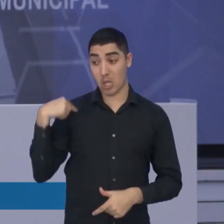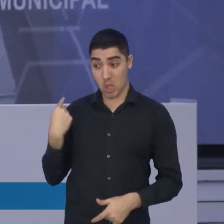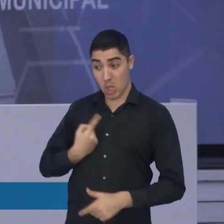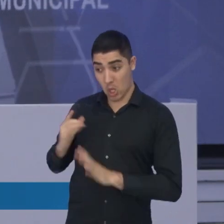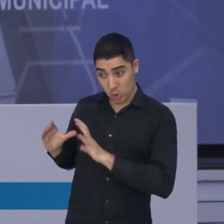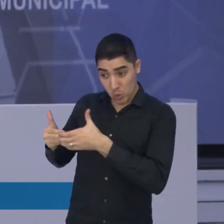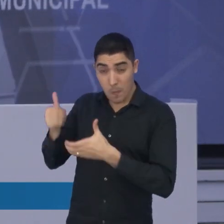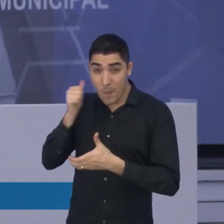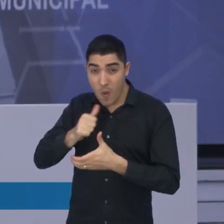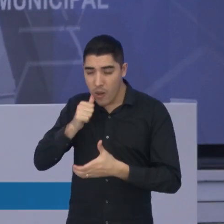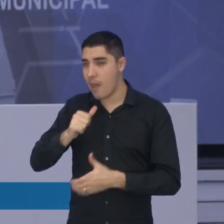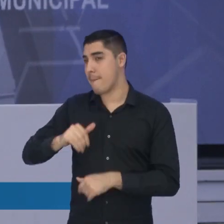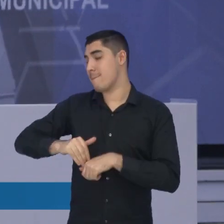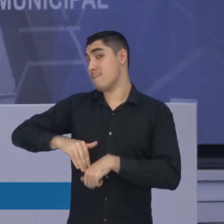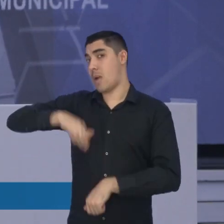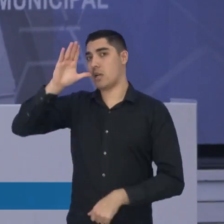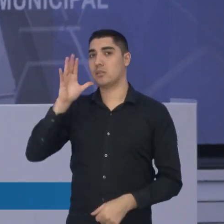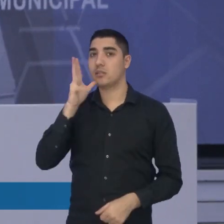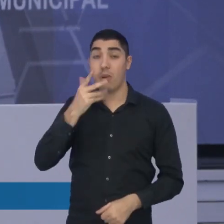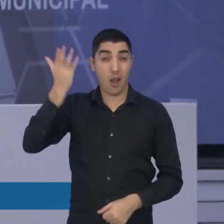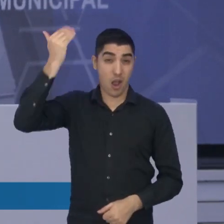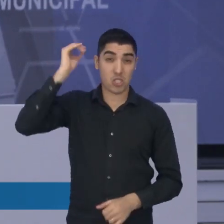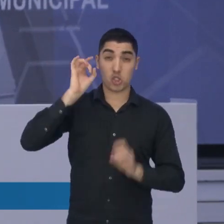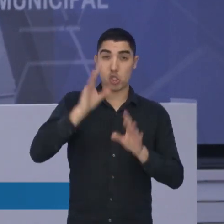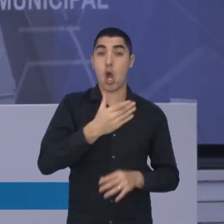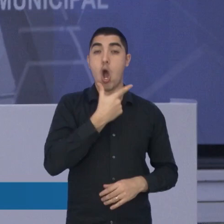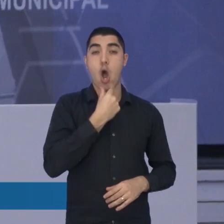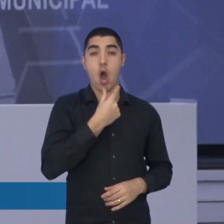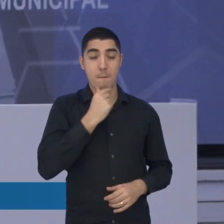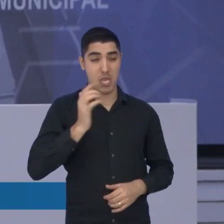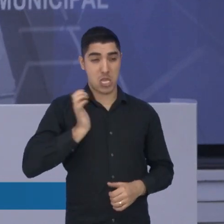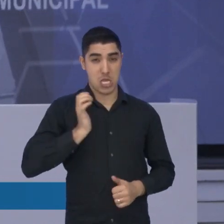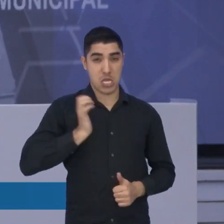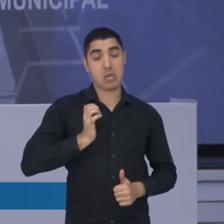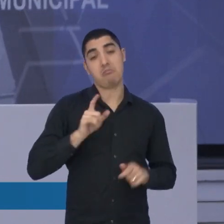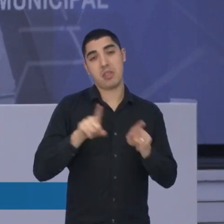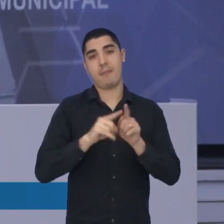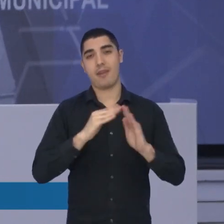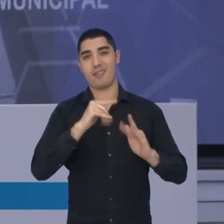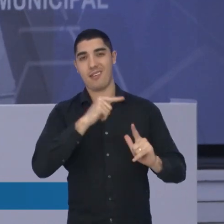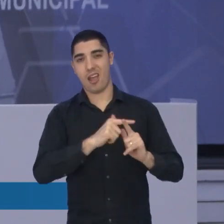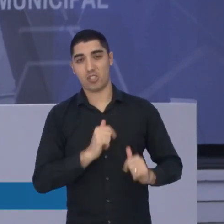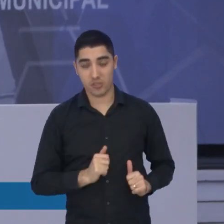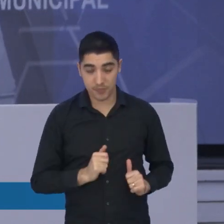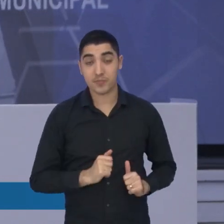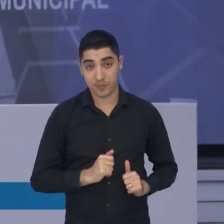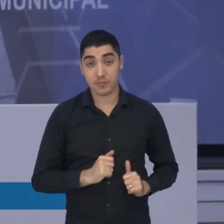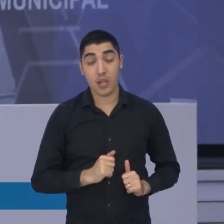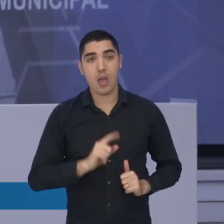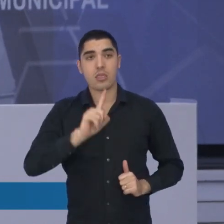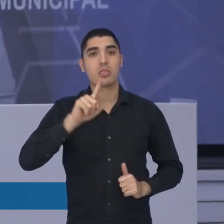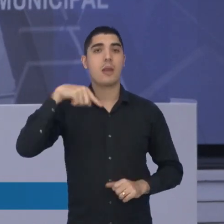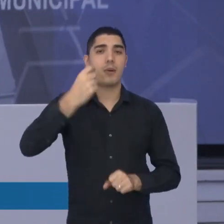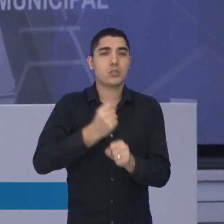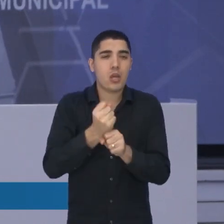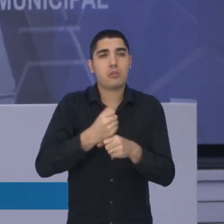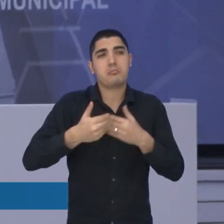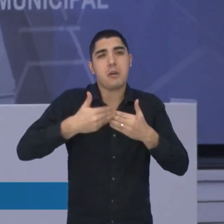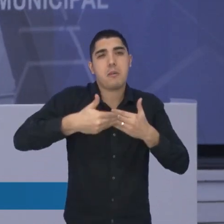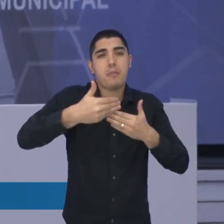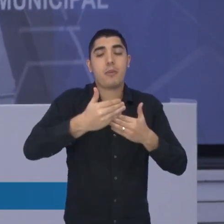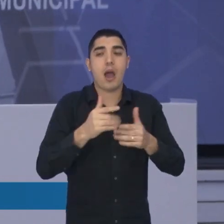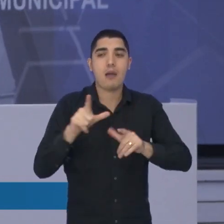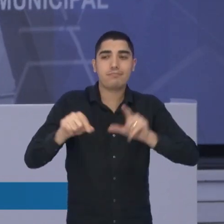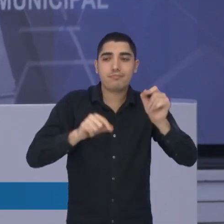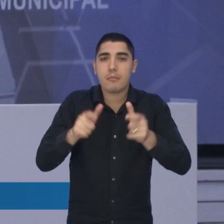chegar. Primeiro só votavam os homens de posse e da igreja. E com o passar dos anos, ampliavam o grupo de eleitores,